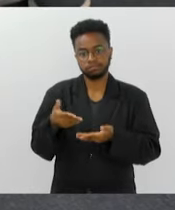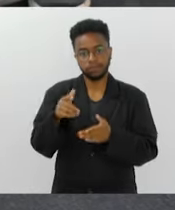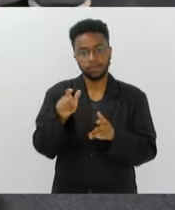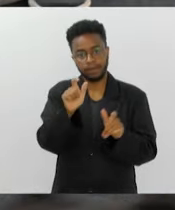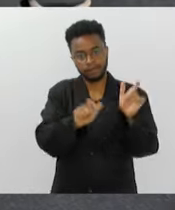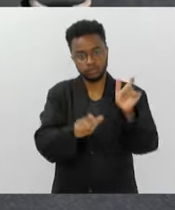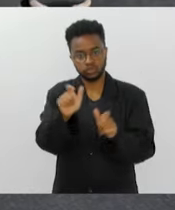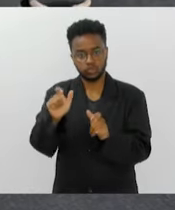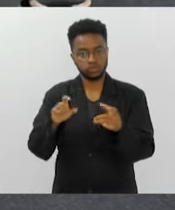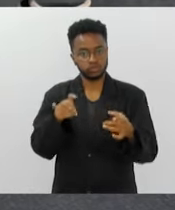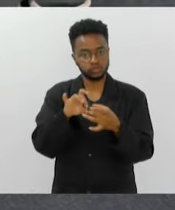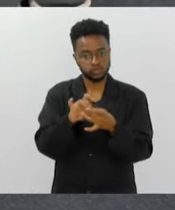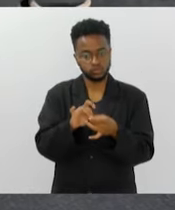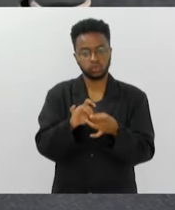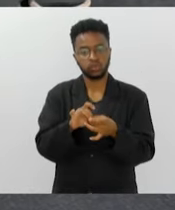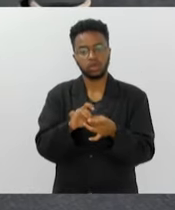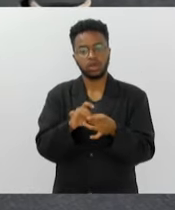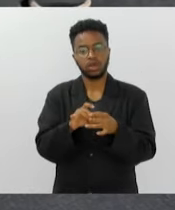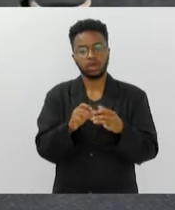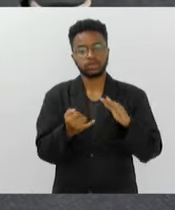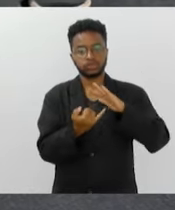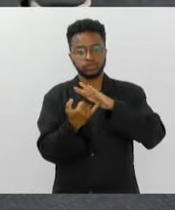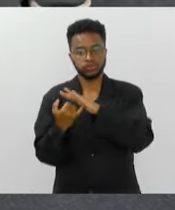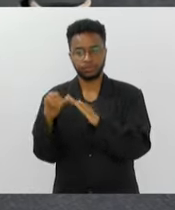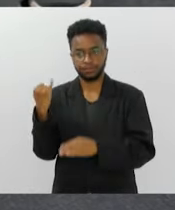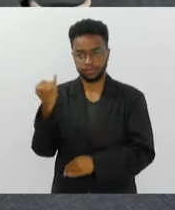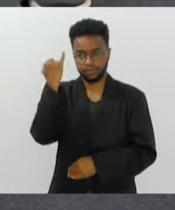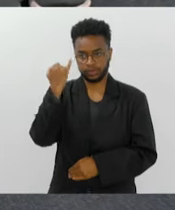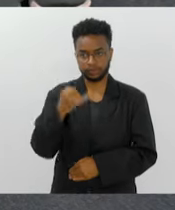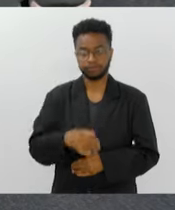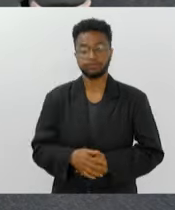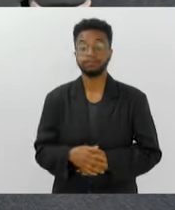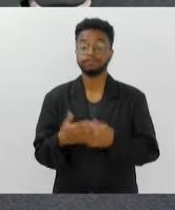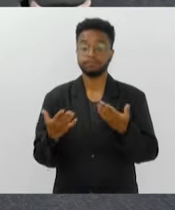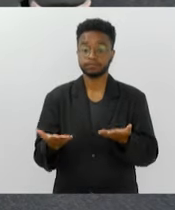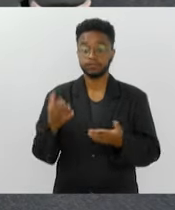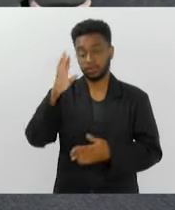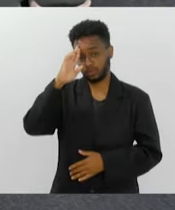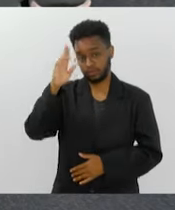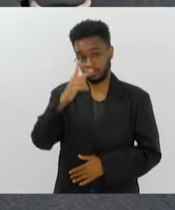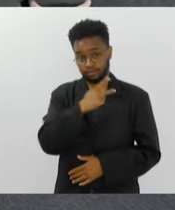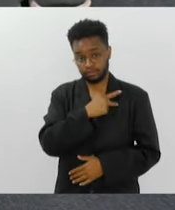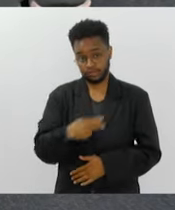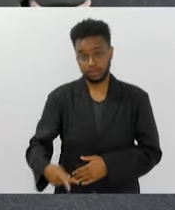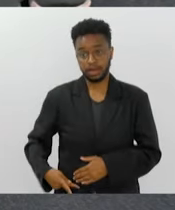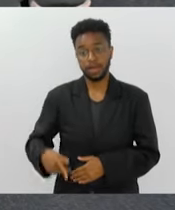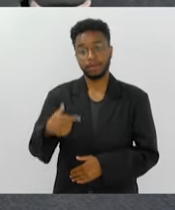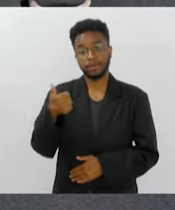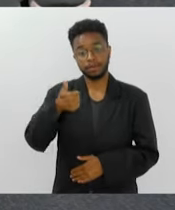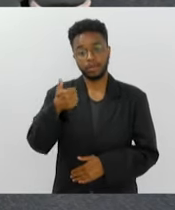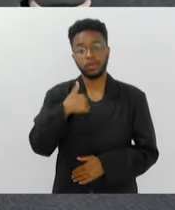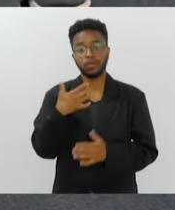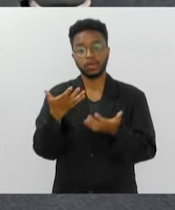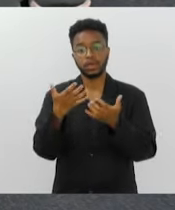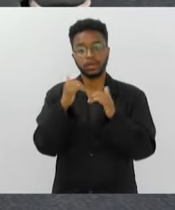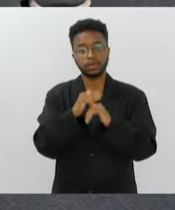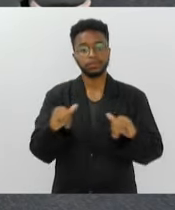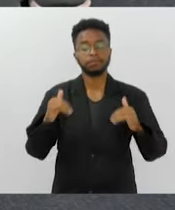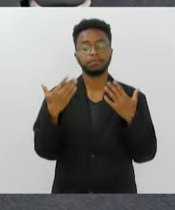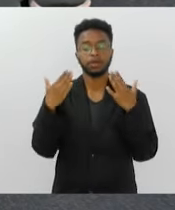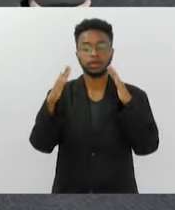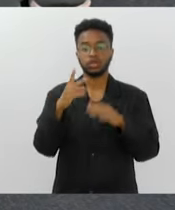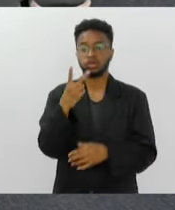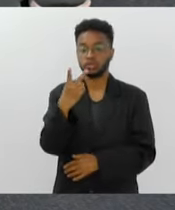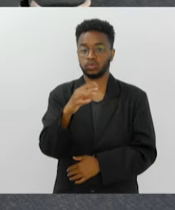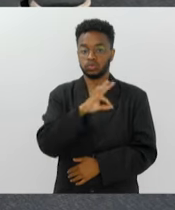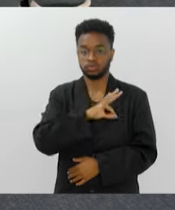fileira dessas corporações tão importantes Presidente primeiro quero parabenizar os dois policiais